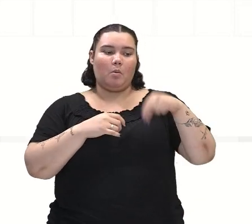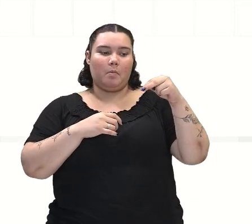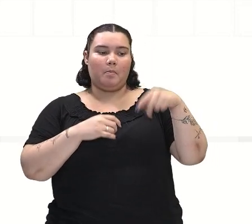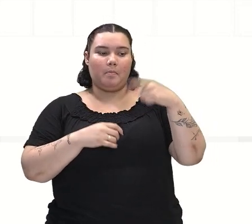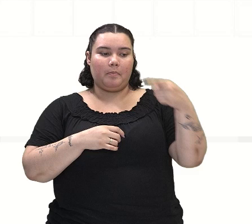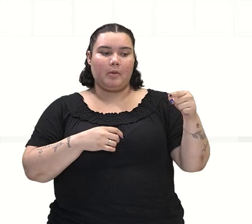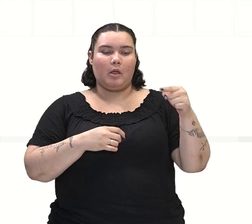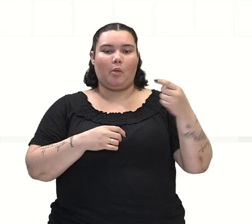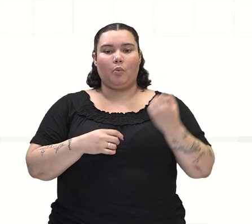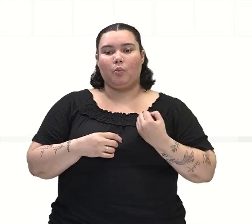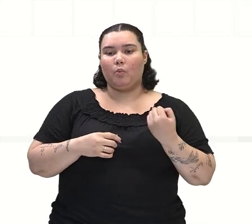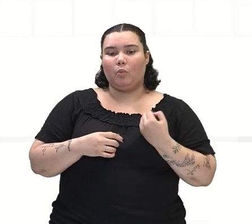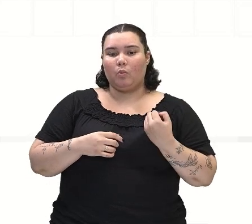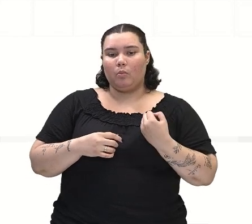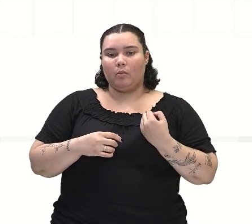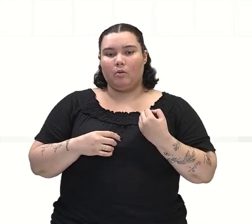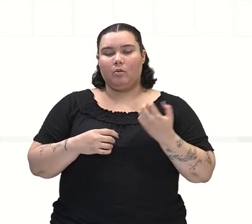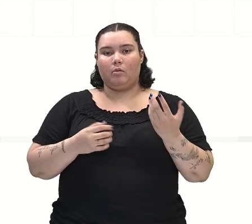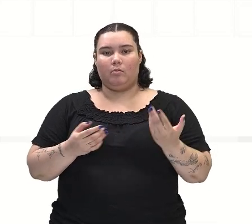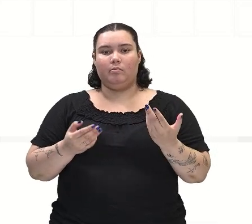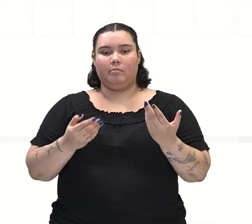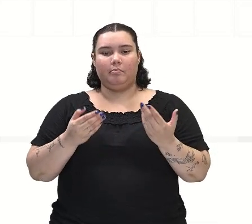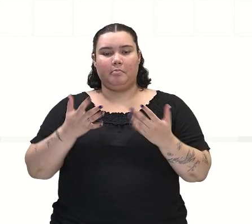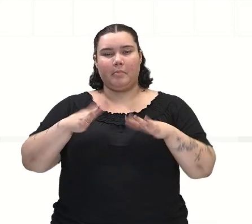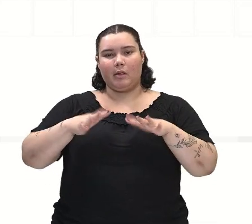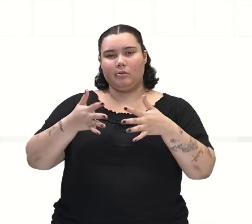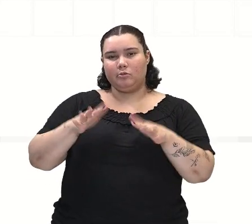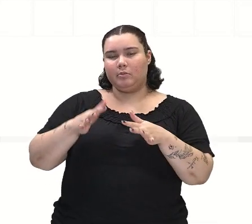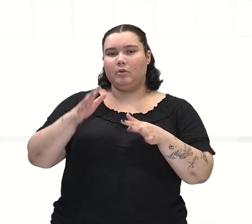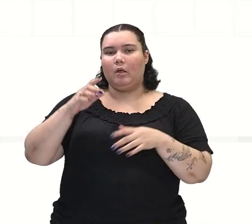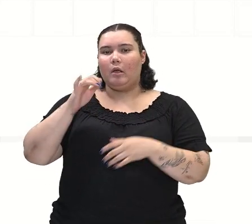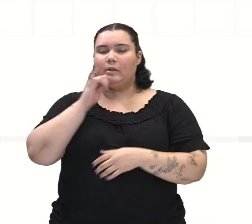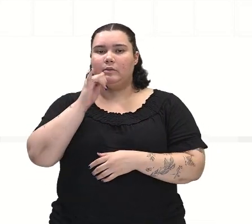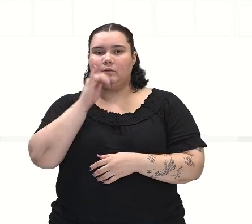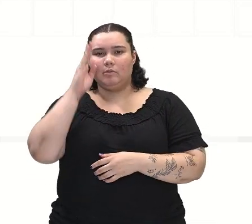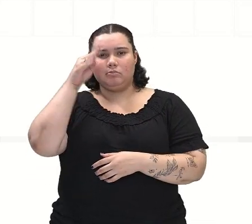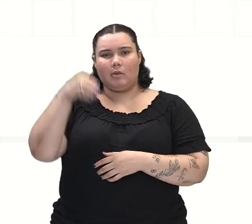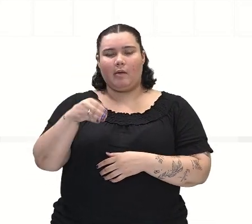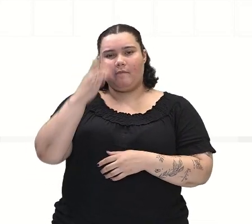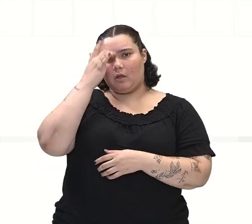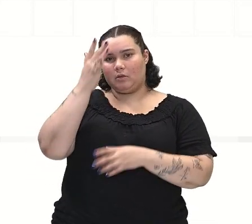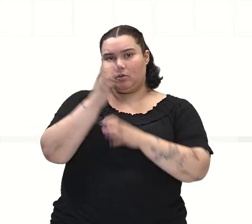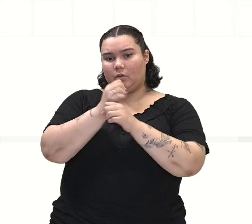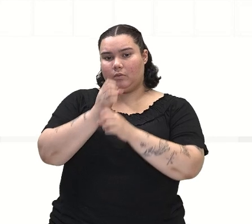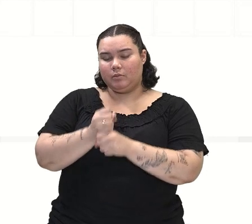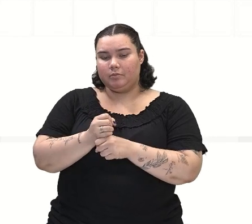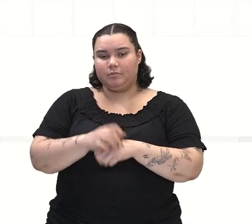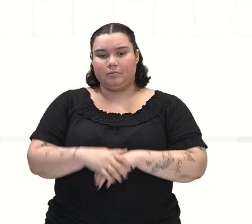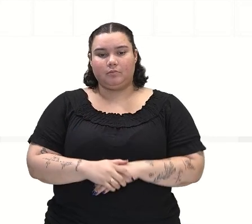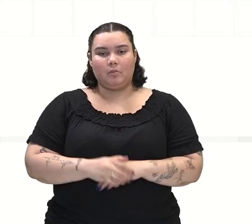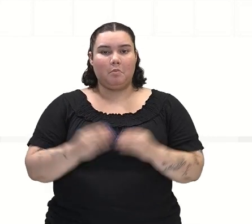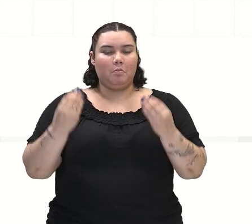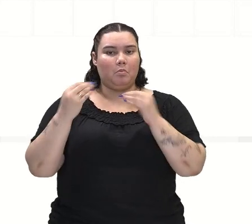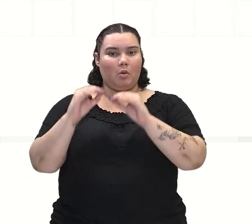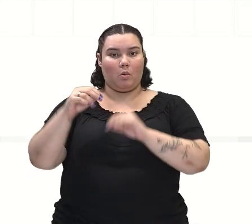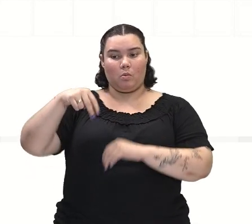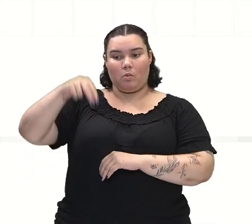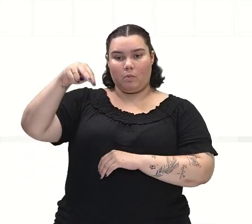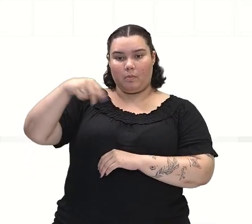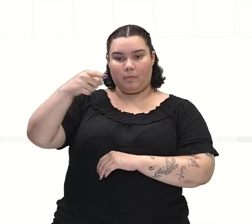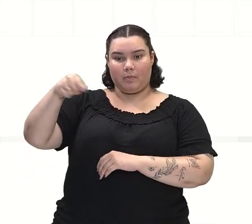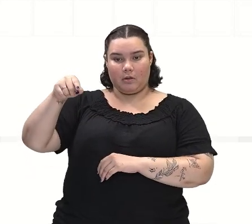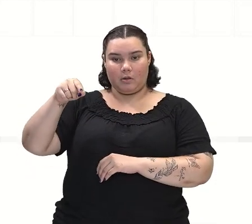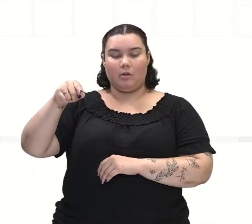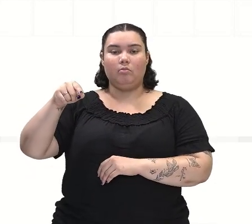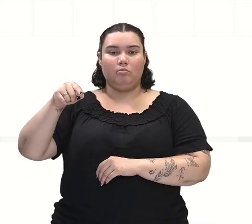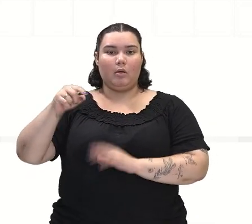valor menos aproximado, mais exato aí, né, mais fácil de calcular, eu poderia substituir